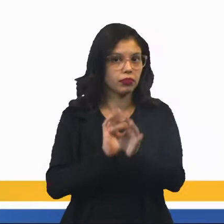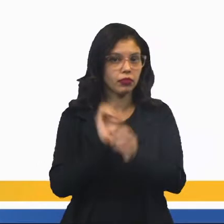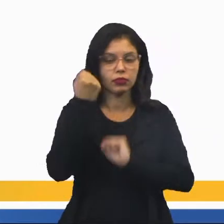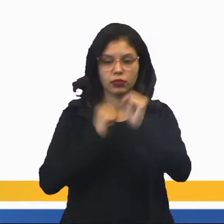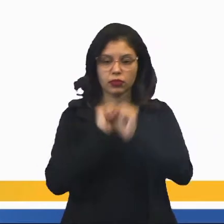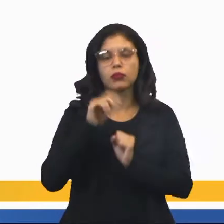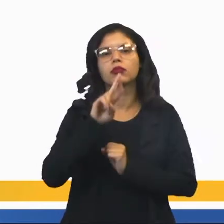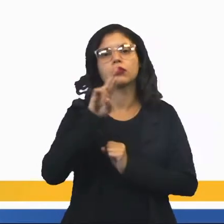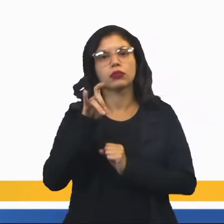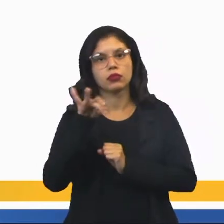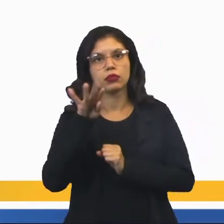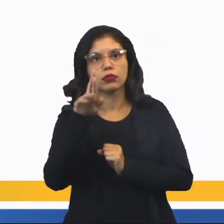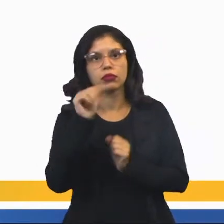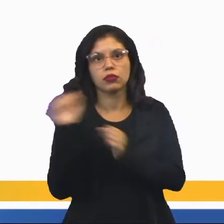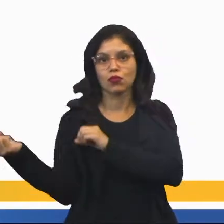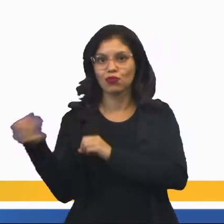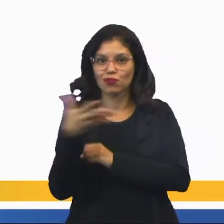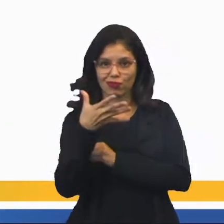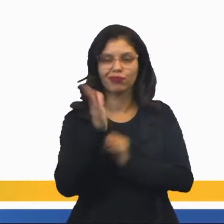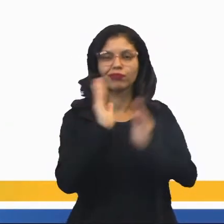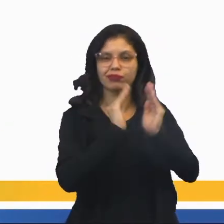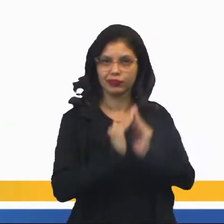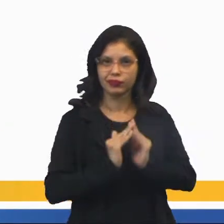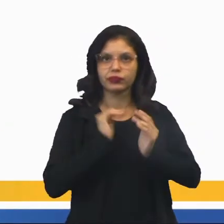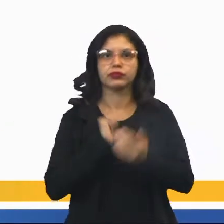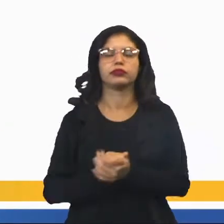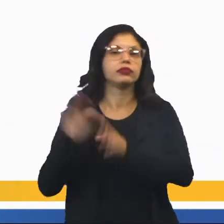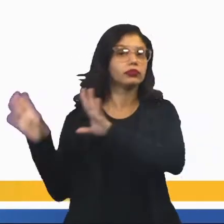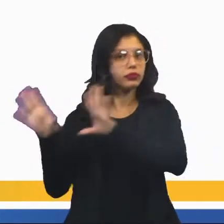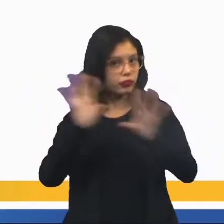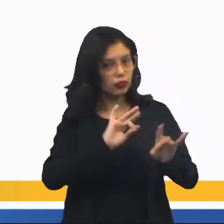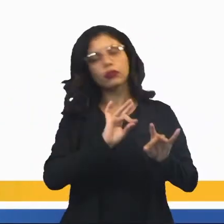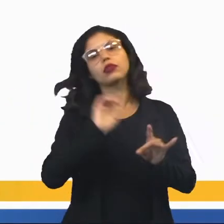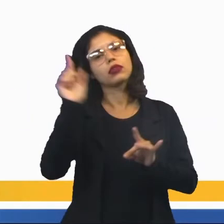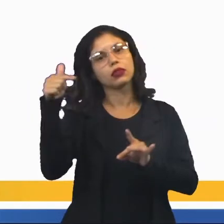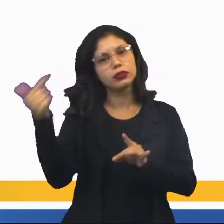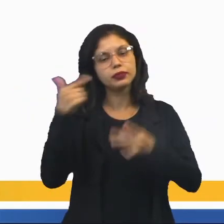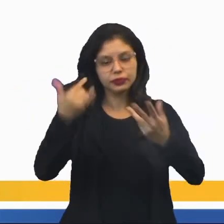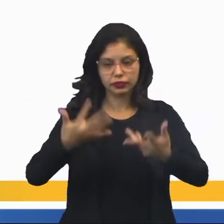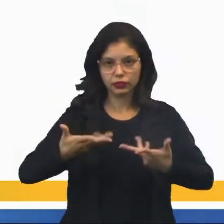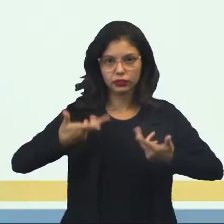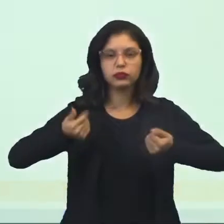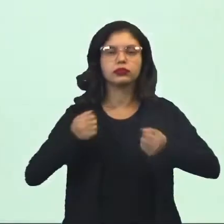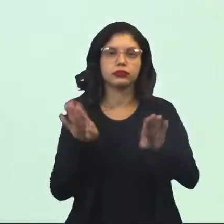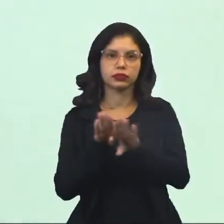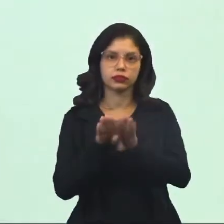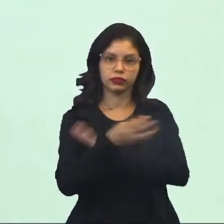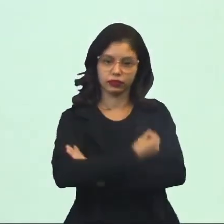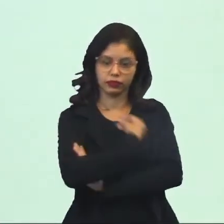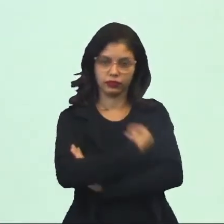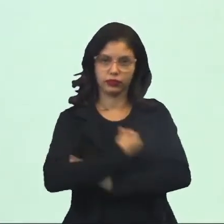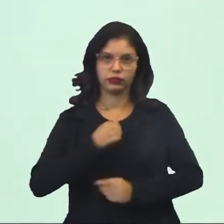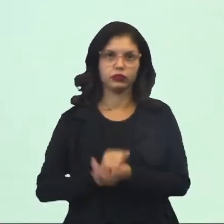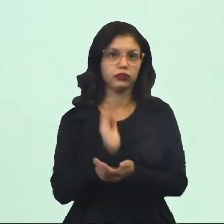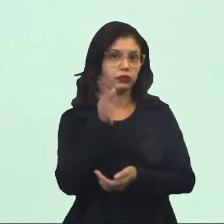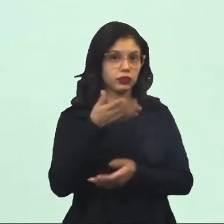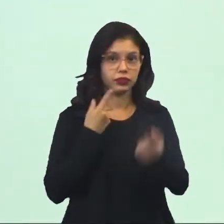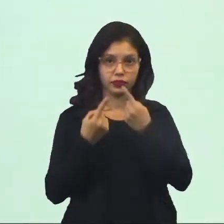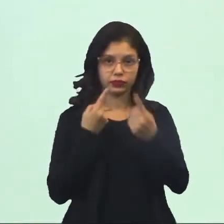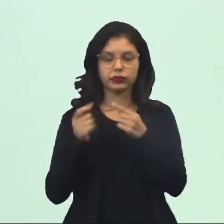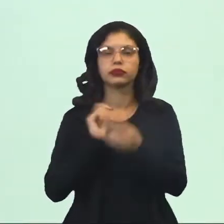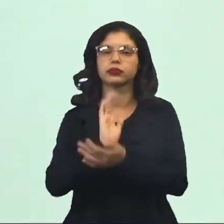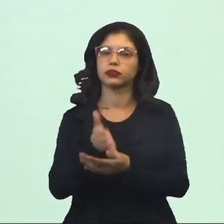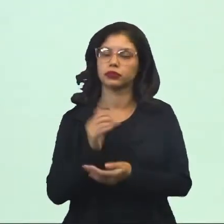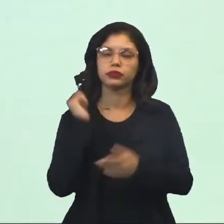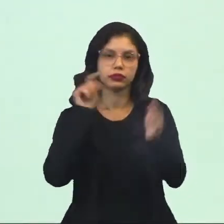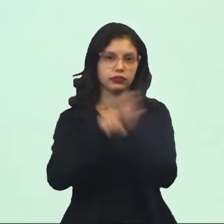ocasionou a vinda de novos moradores, que trouxeram outros hábitos de vida. Nós já conversamos sobre isso e eu quero